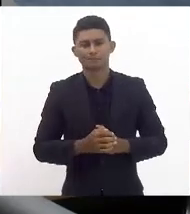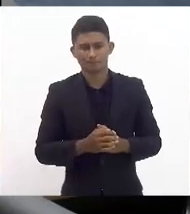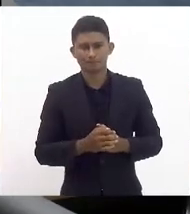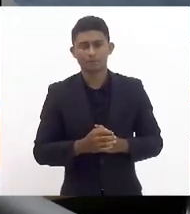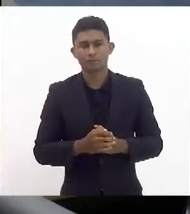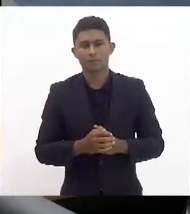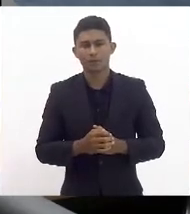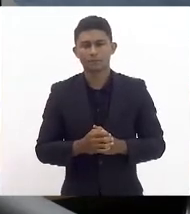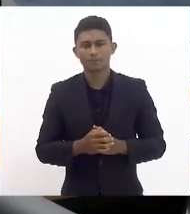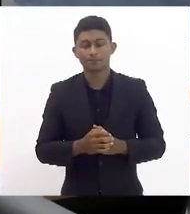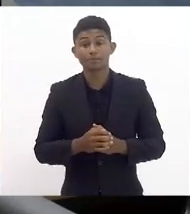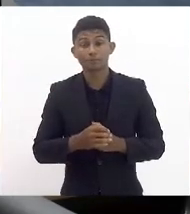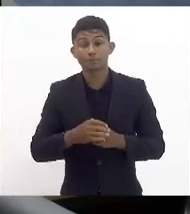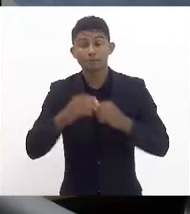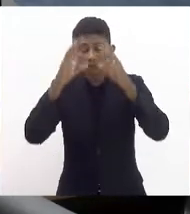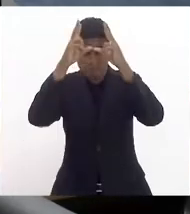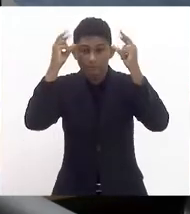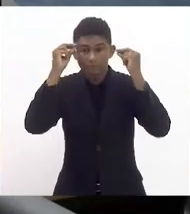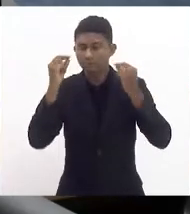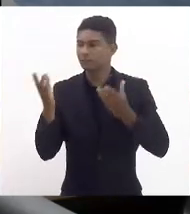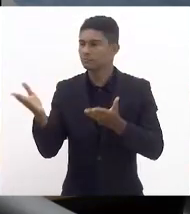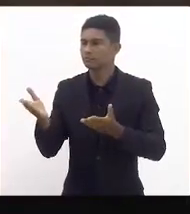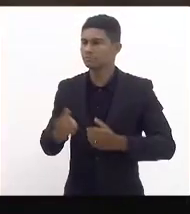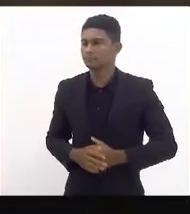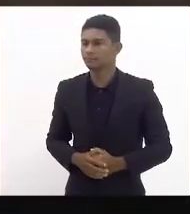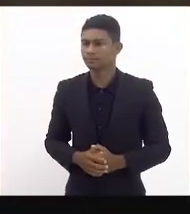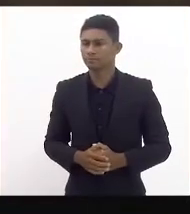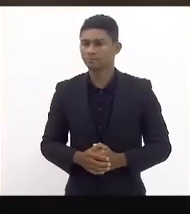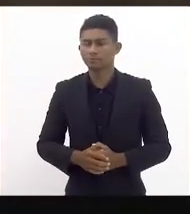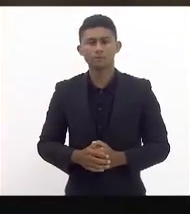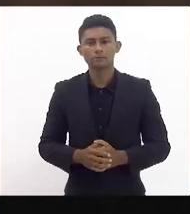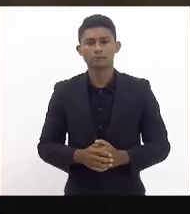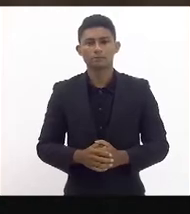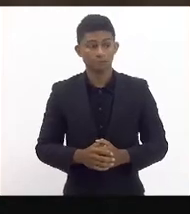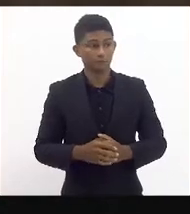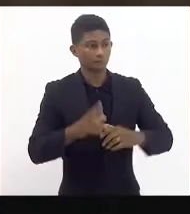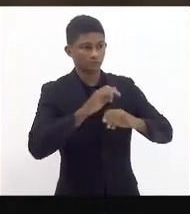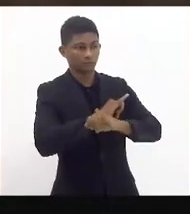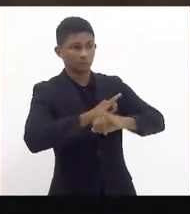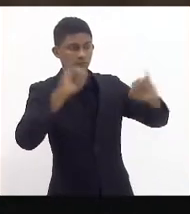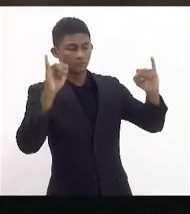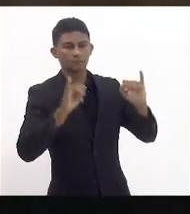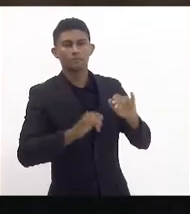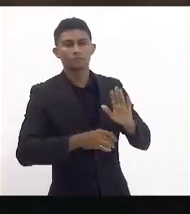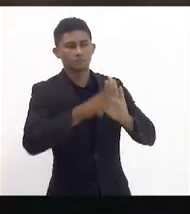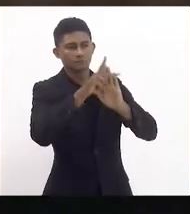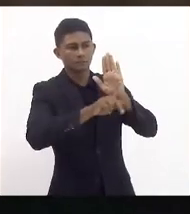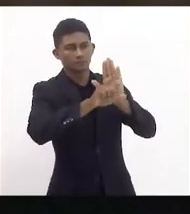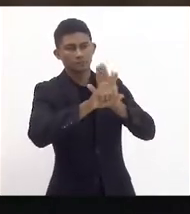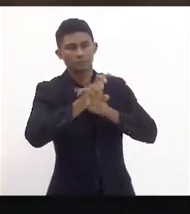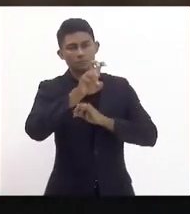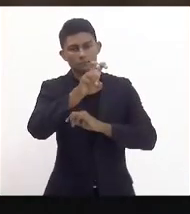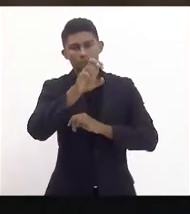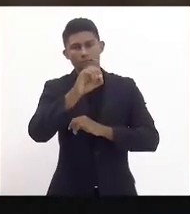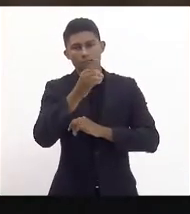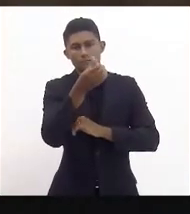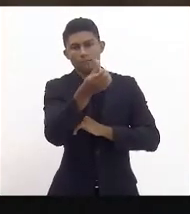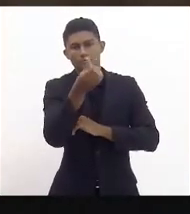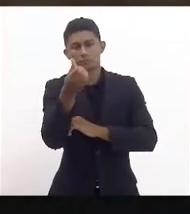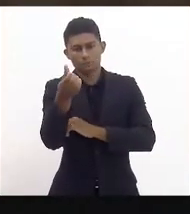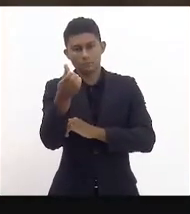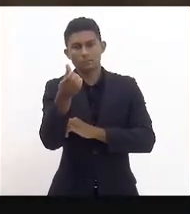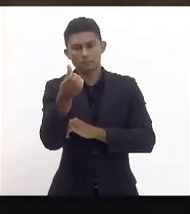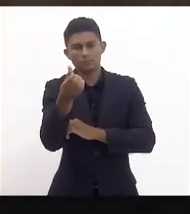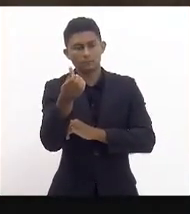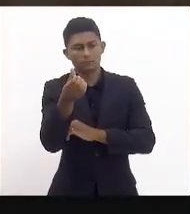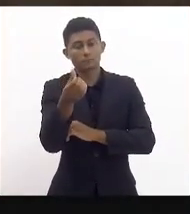ordem. Deputada enfermeira Rejane. Só para informar que o PL 5066. Eu